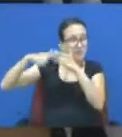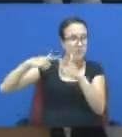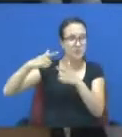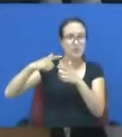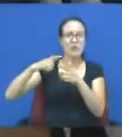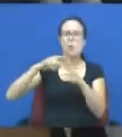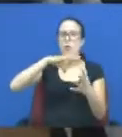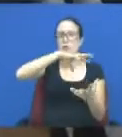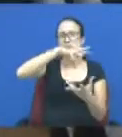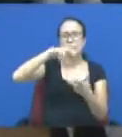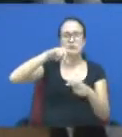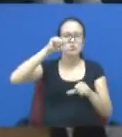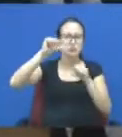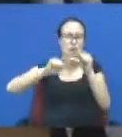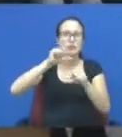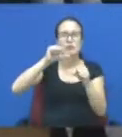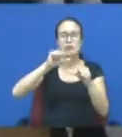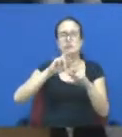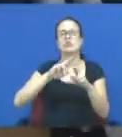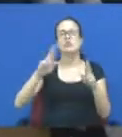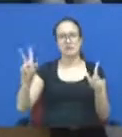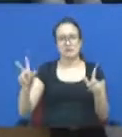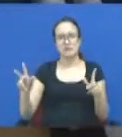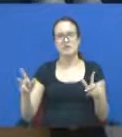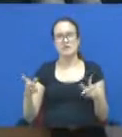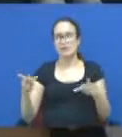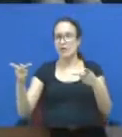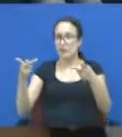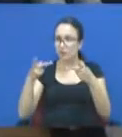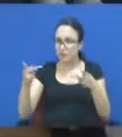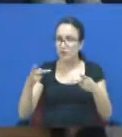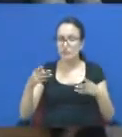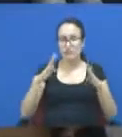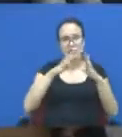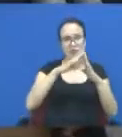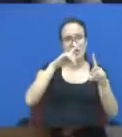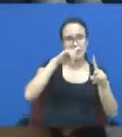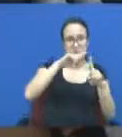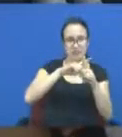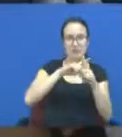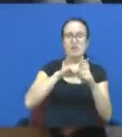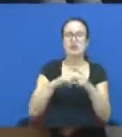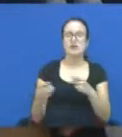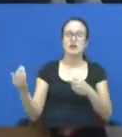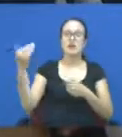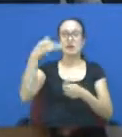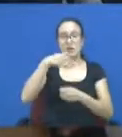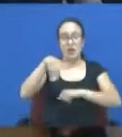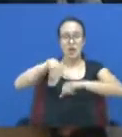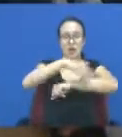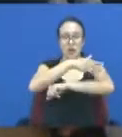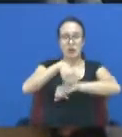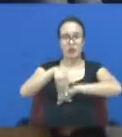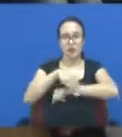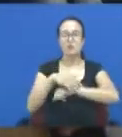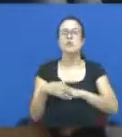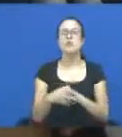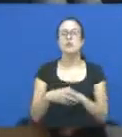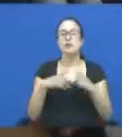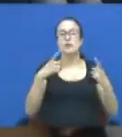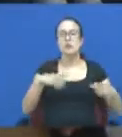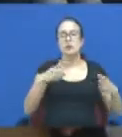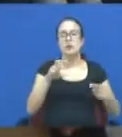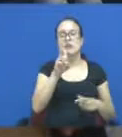para convidá-los a estarem conosco em nossa igreja, na Rua Gustavo Teixeira, número 500, no próximo dia 31 de